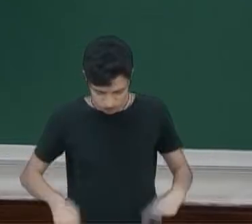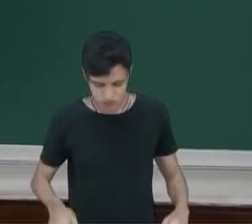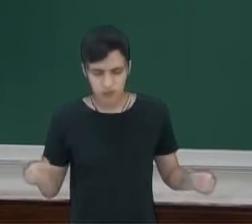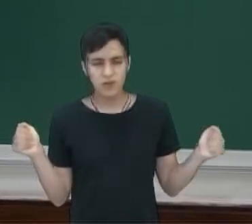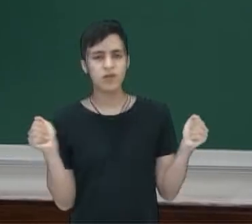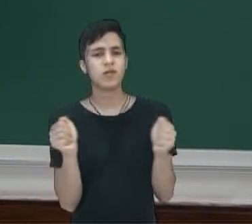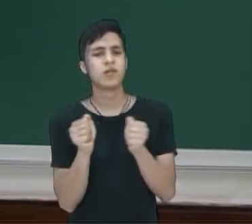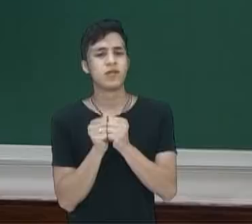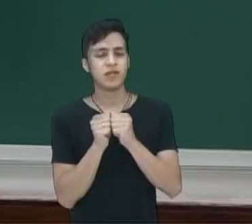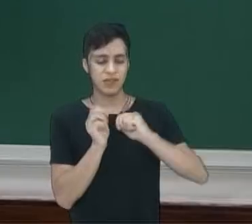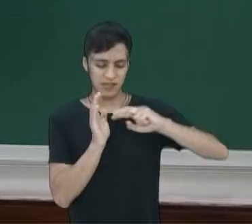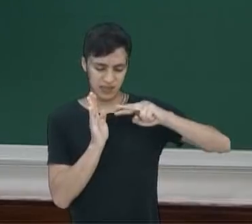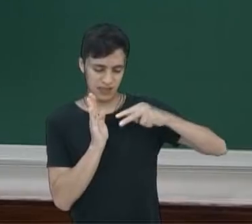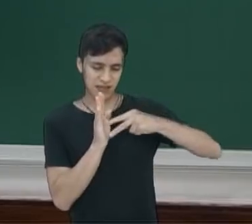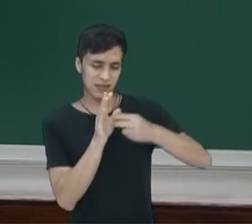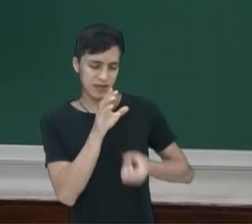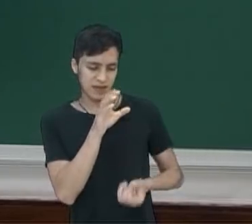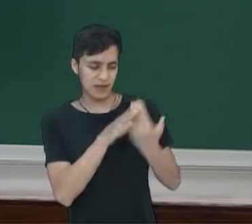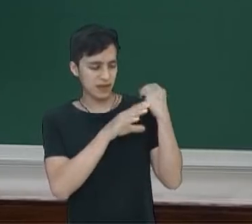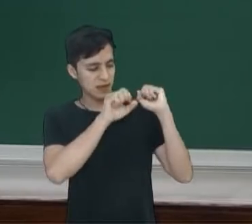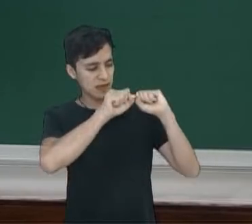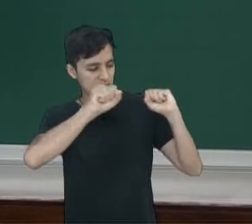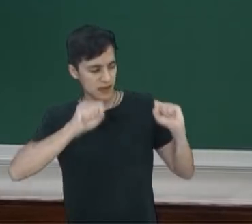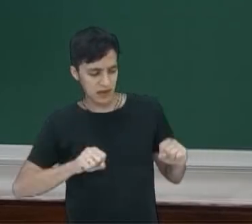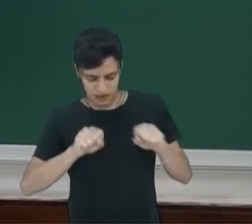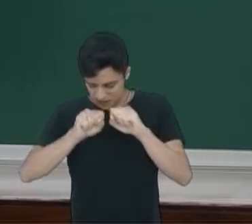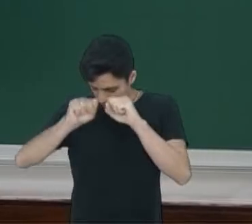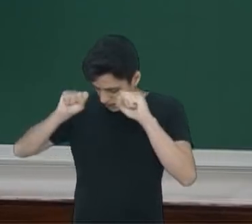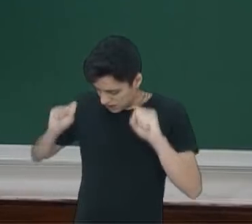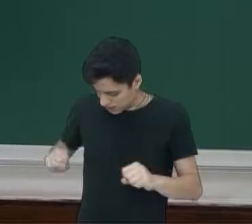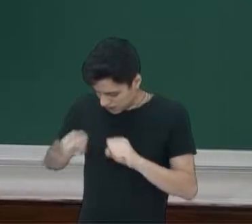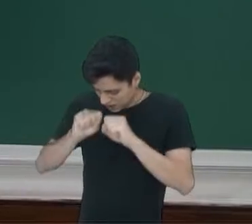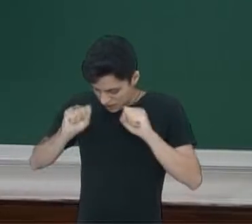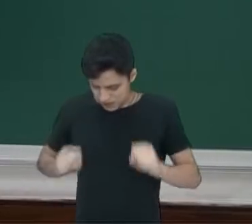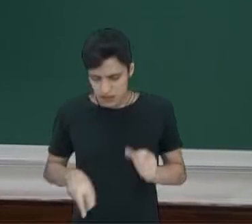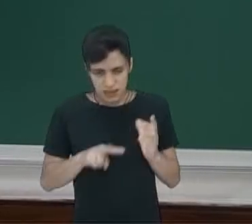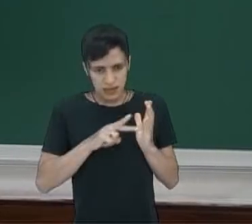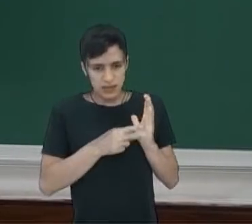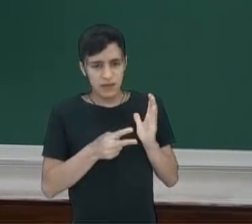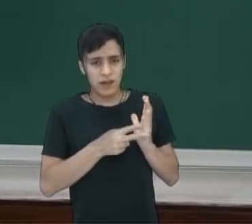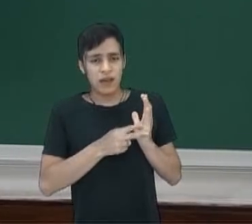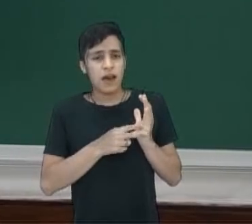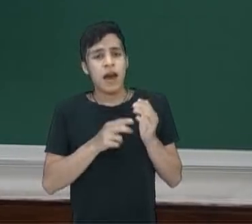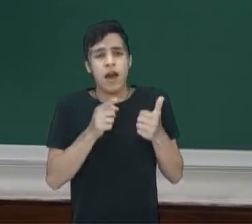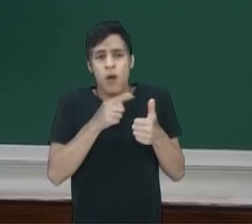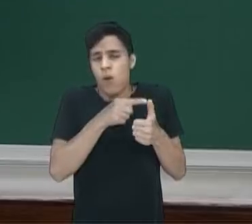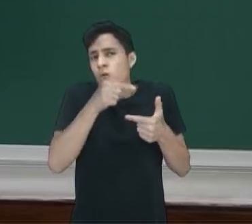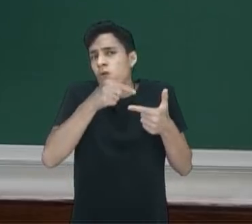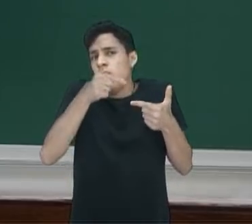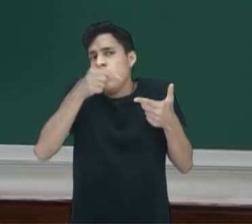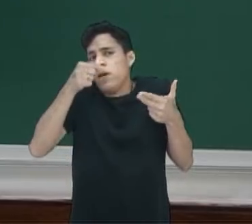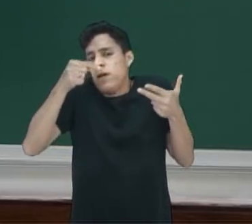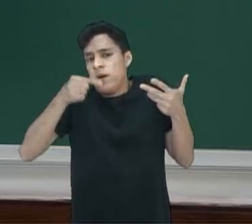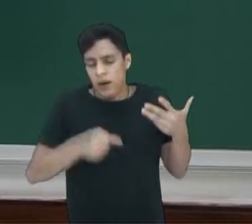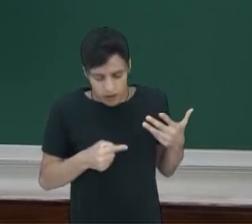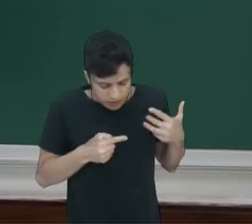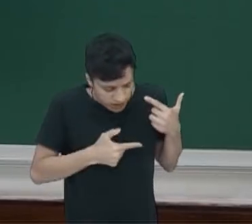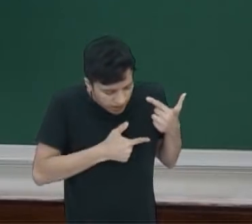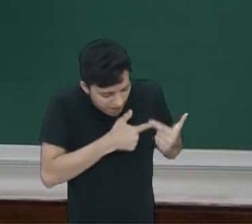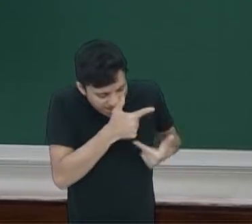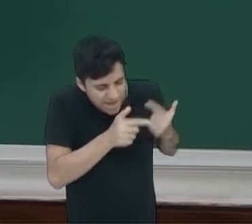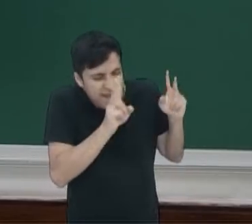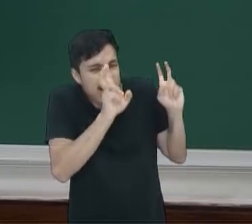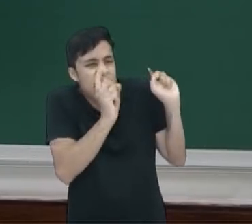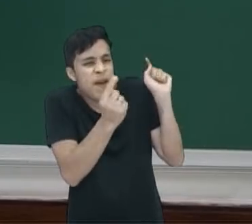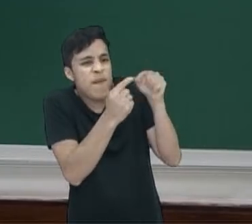eles formam os sistemas, que é quando mais de um órgão está trabalhando junto para um mesmo fim, para